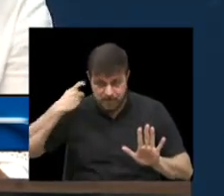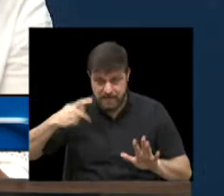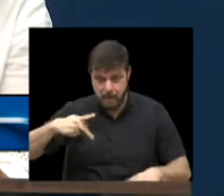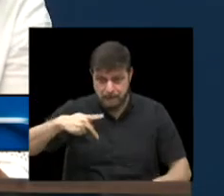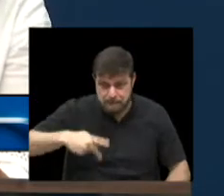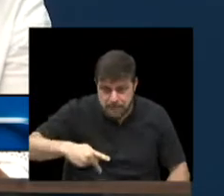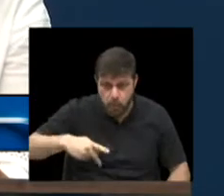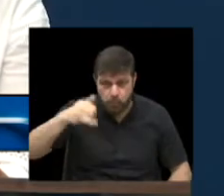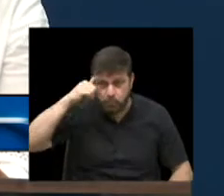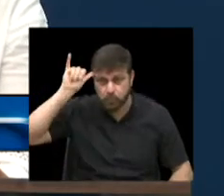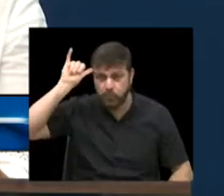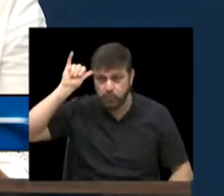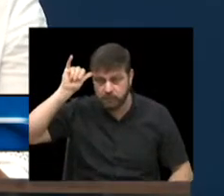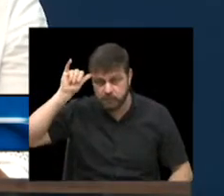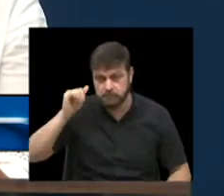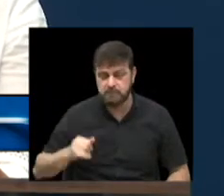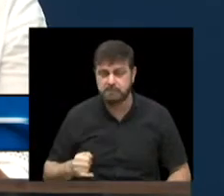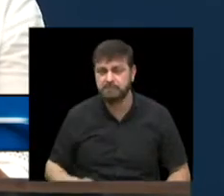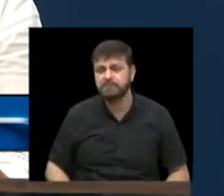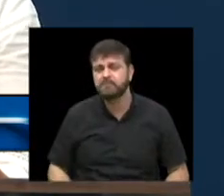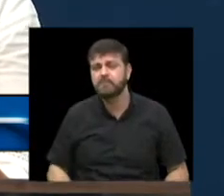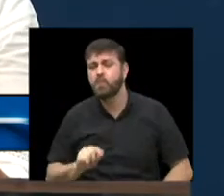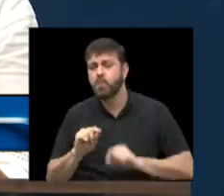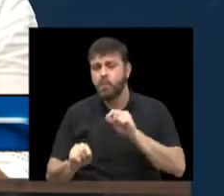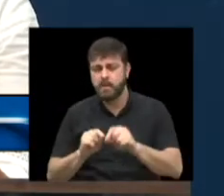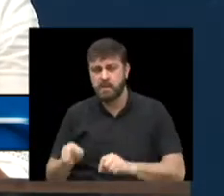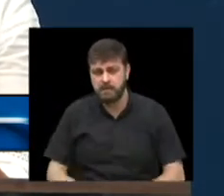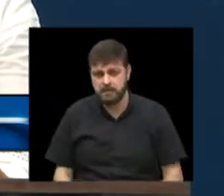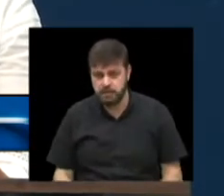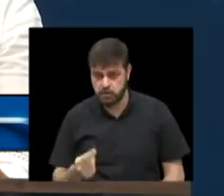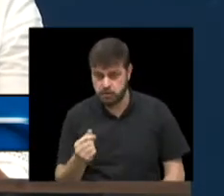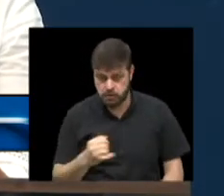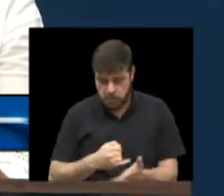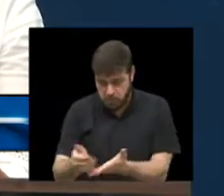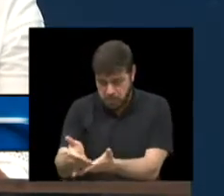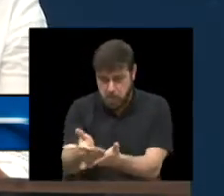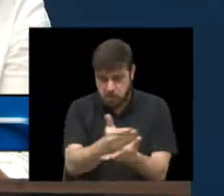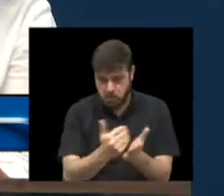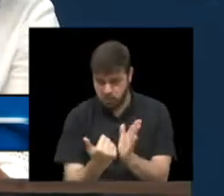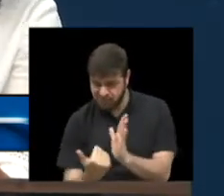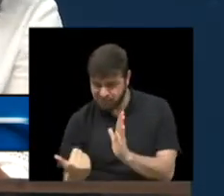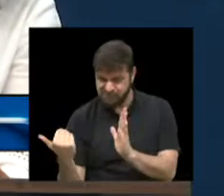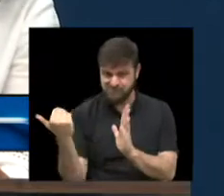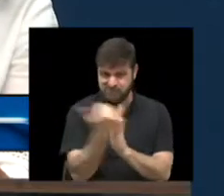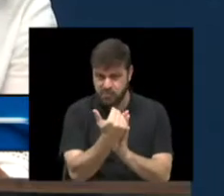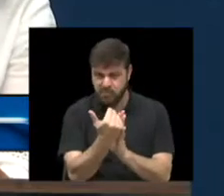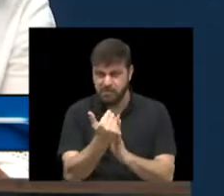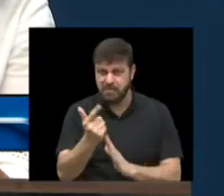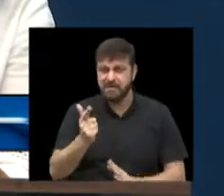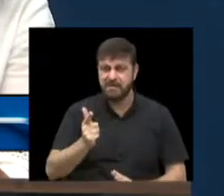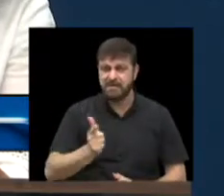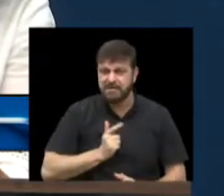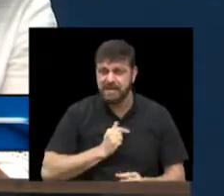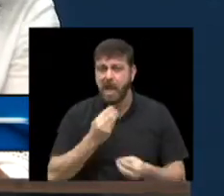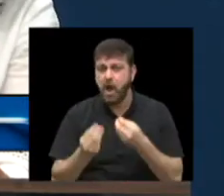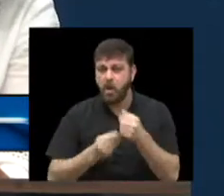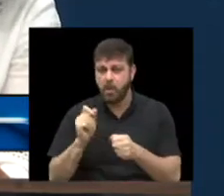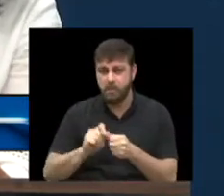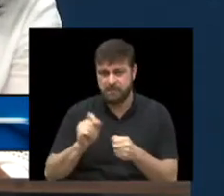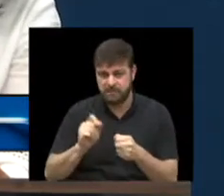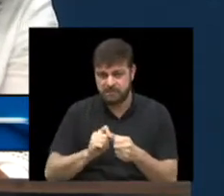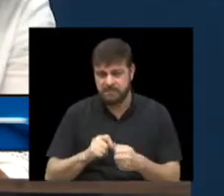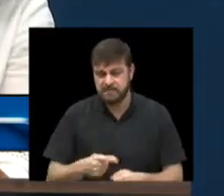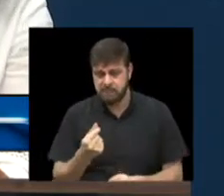do meu partido, que define que qualquer aumento de tributação no município haja mecanismos de redução dos